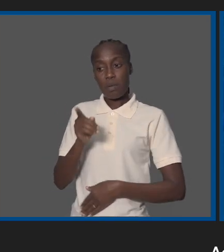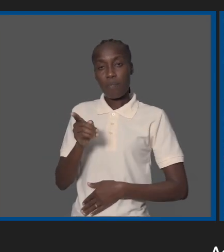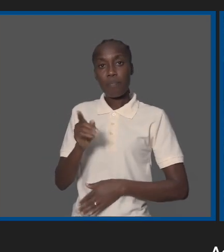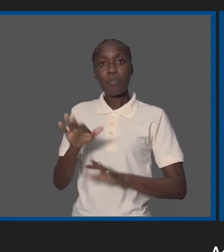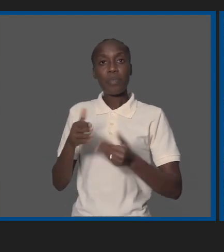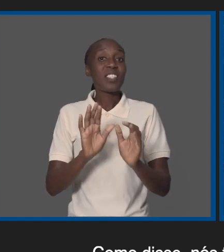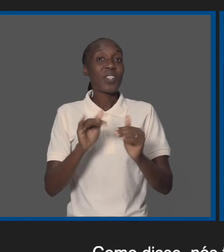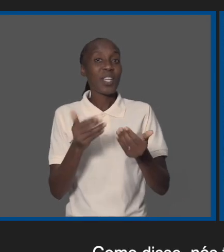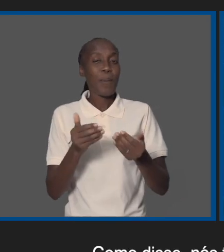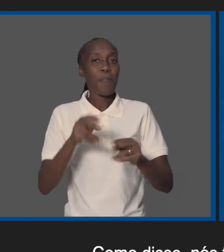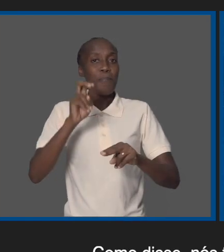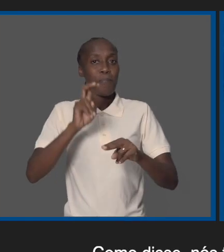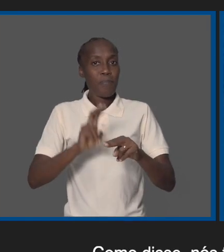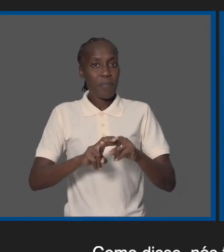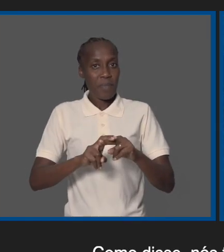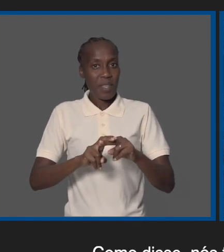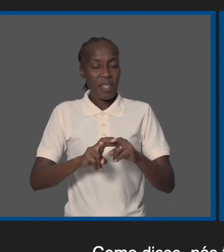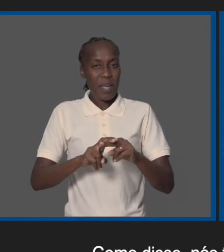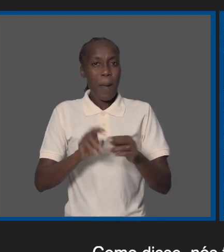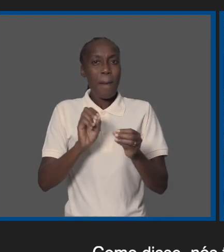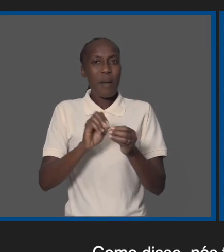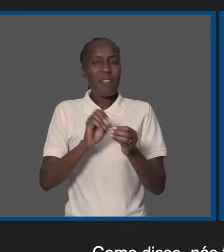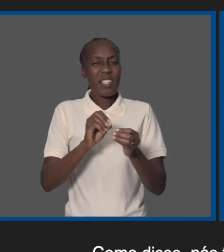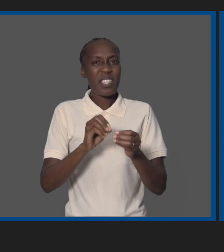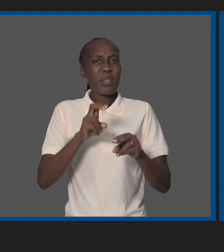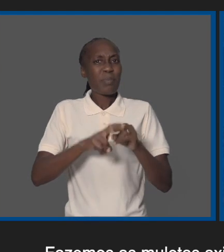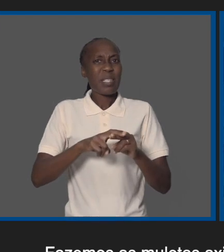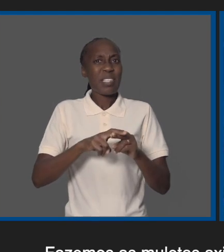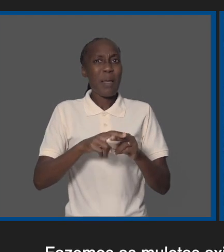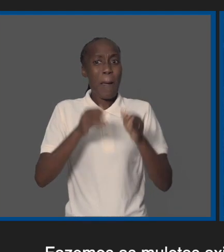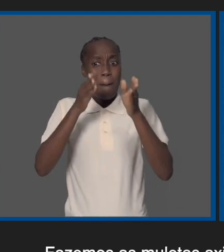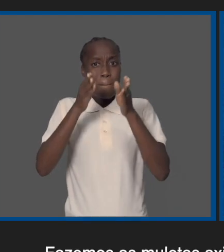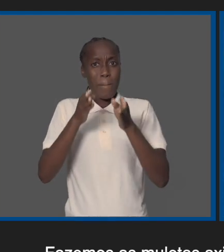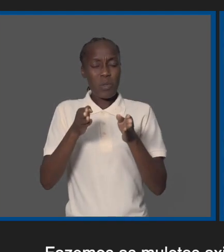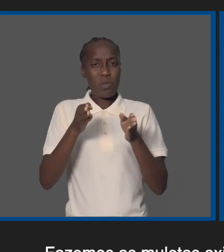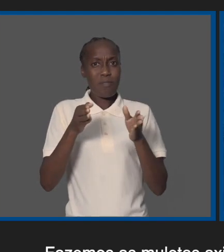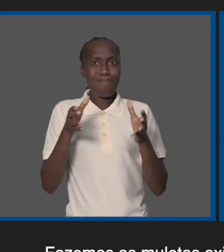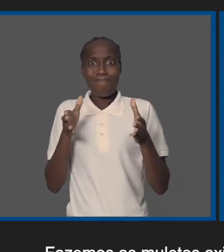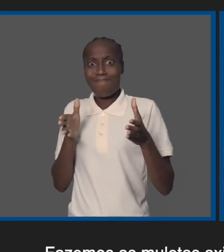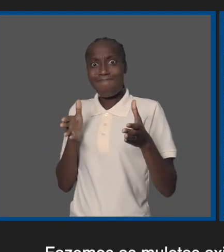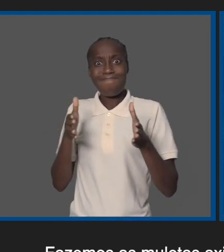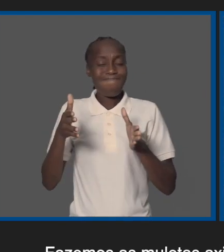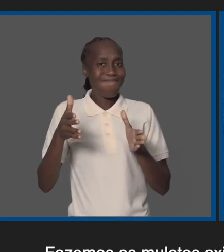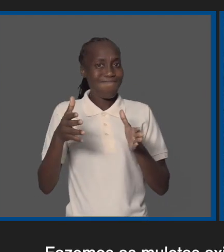Sim. Então, como dizer, nós fabricamos auxiliares de marcha. Fazemos as moletas.